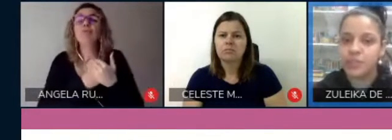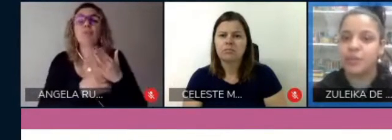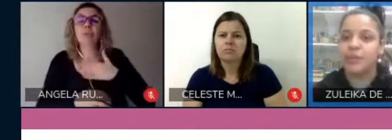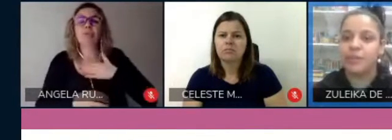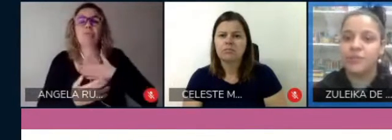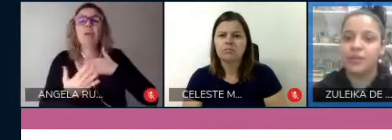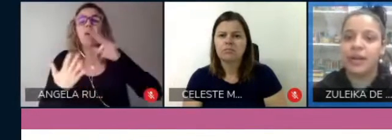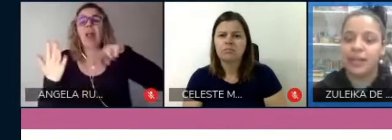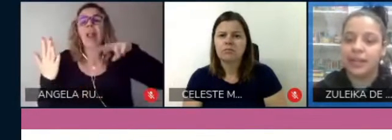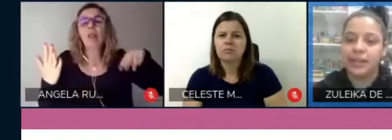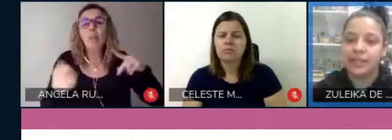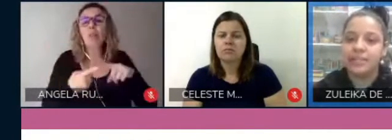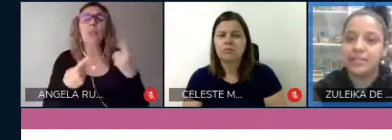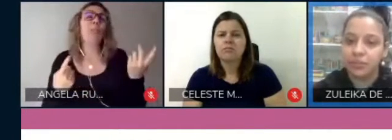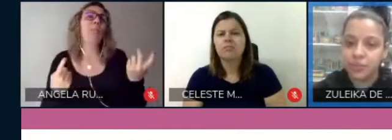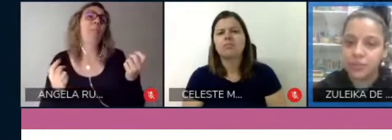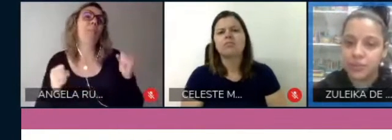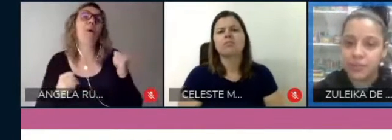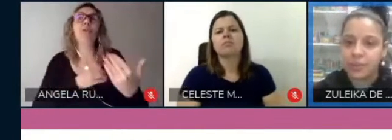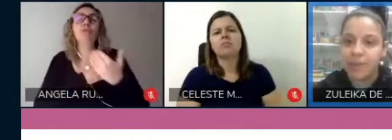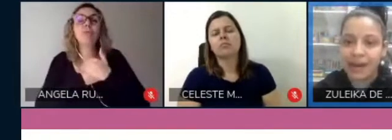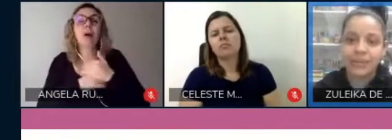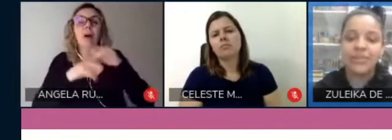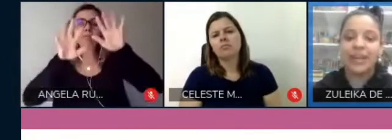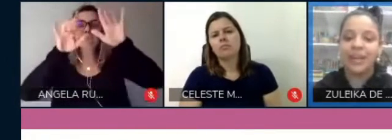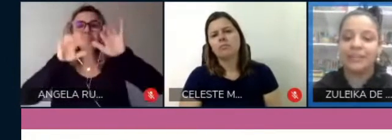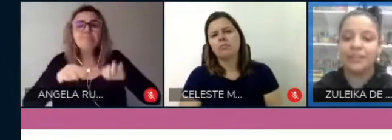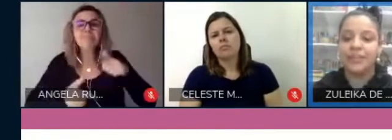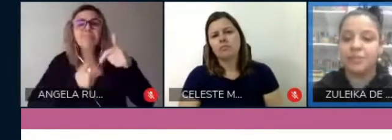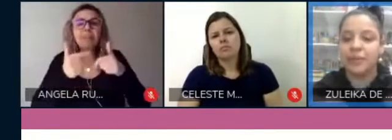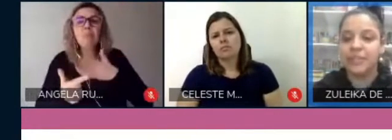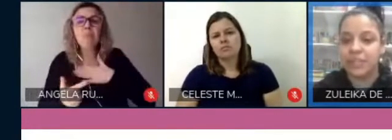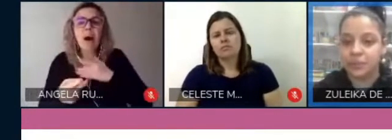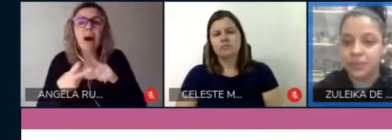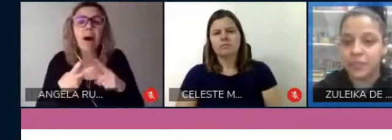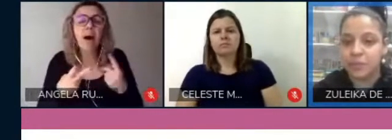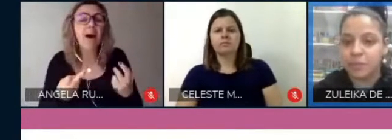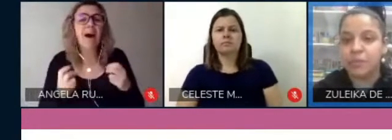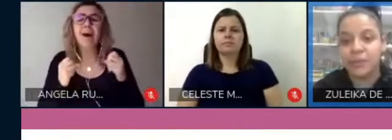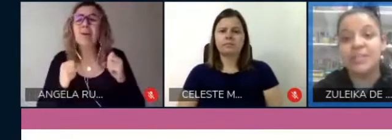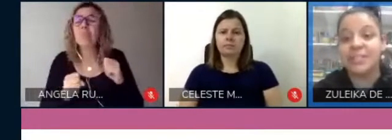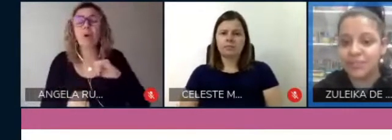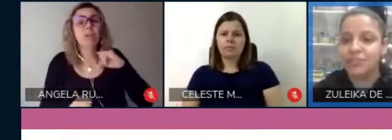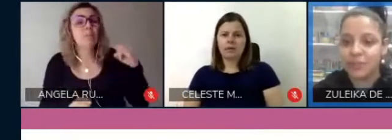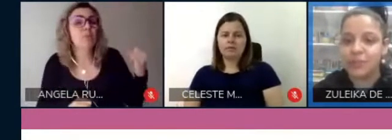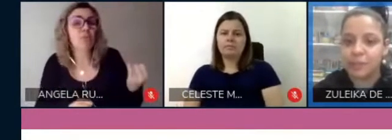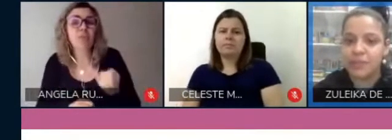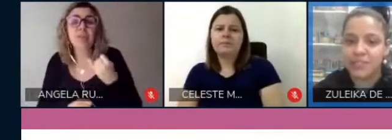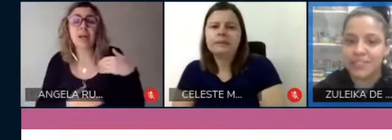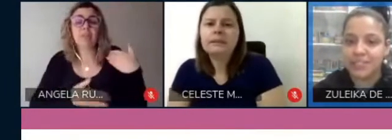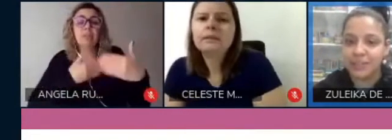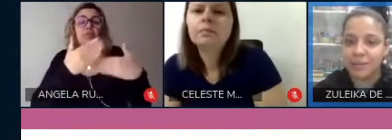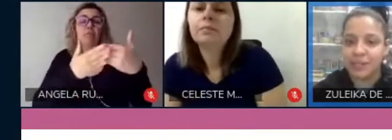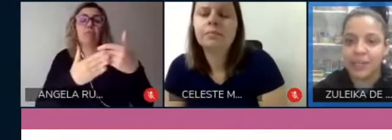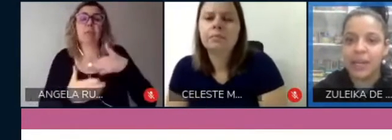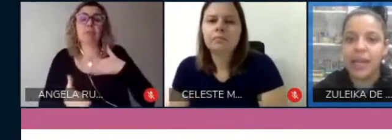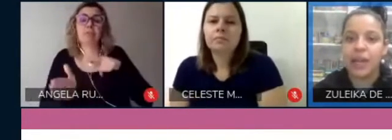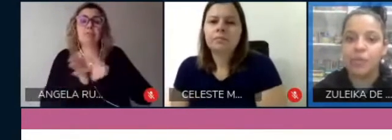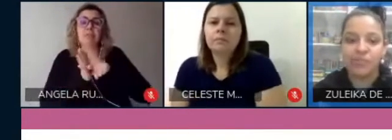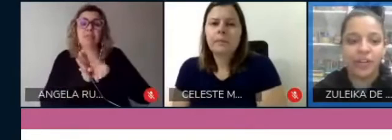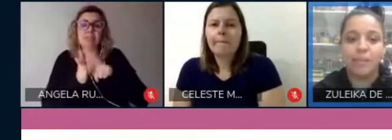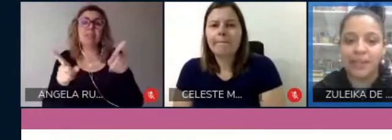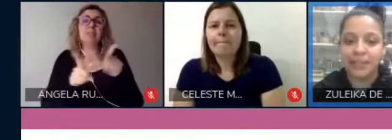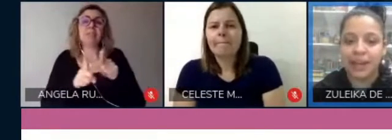minhas leituras, podem me ajudar na redação dos meus trabalhos, então eles podem ser úteis para o desenvolvimento da pesquisa